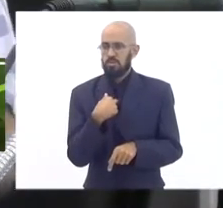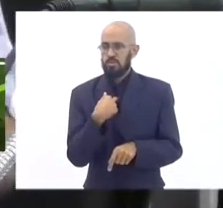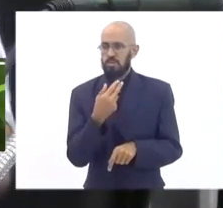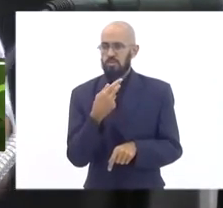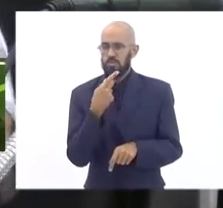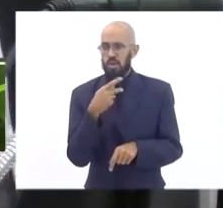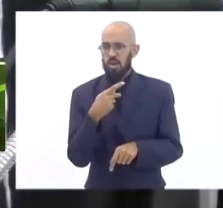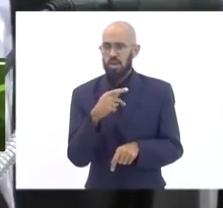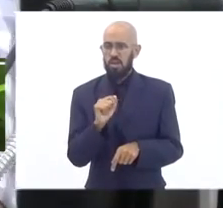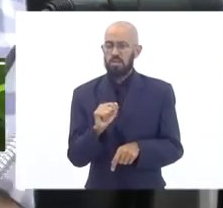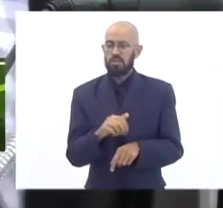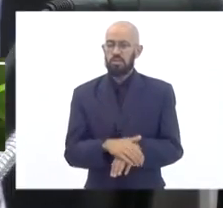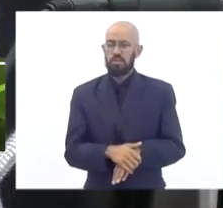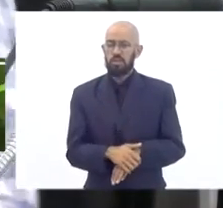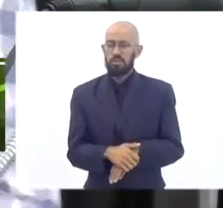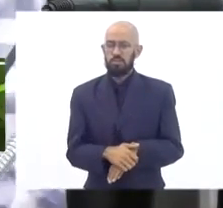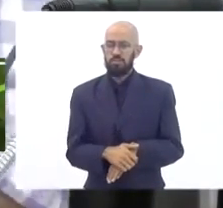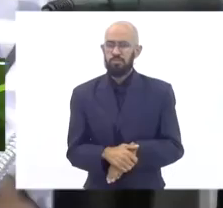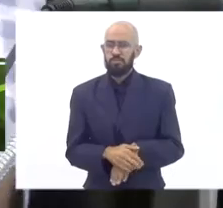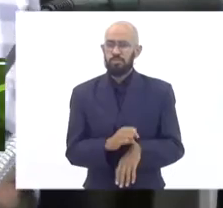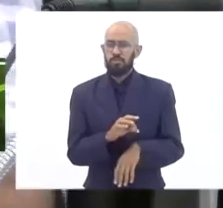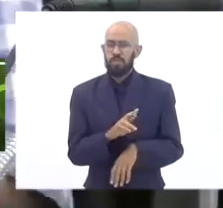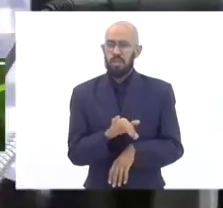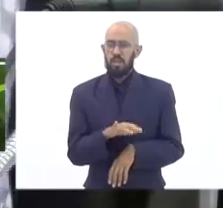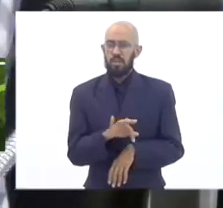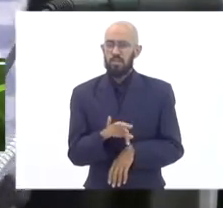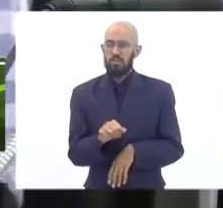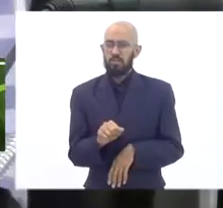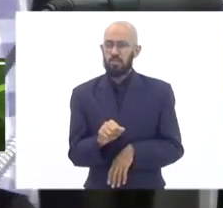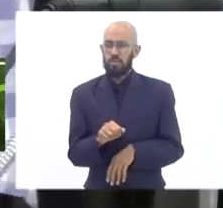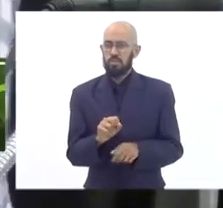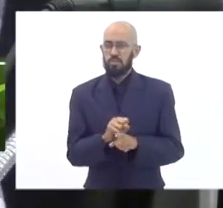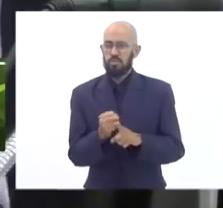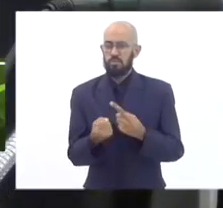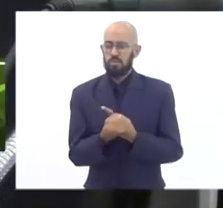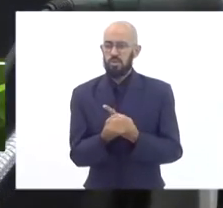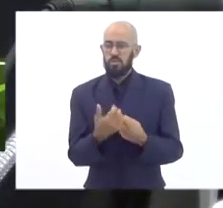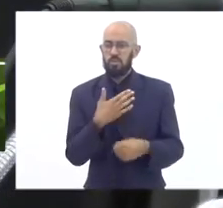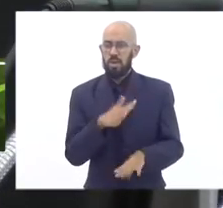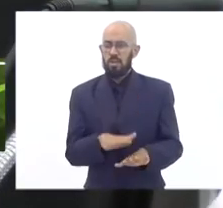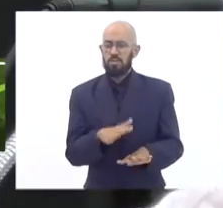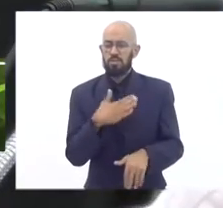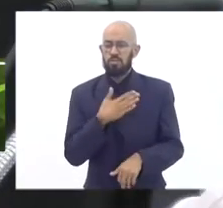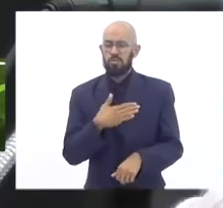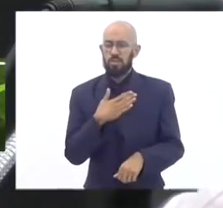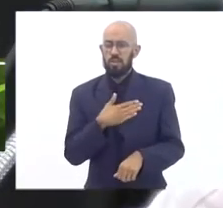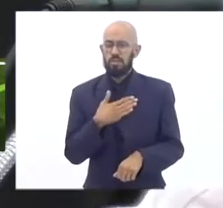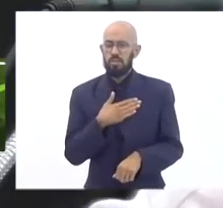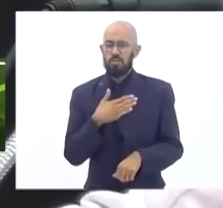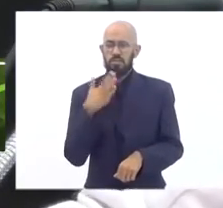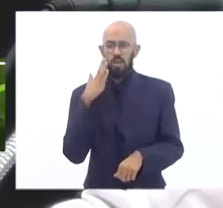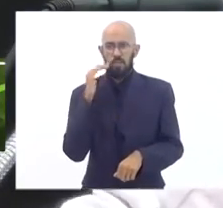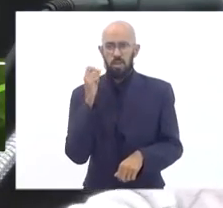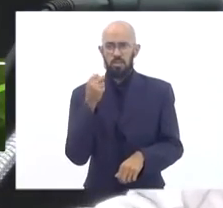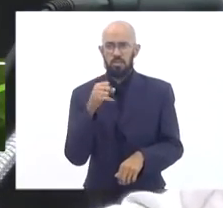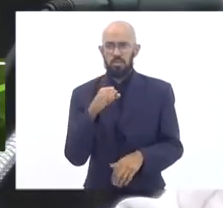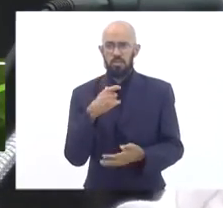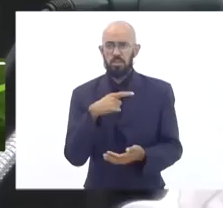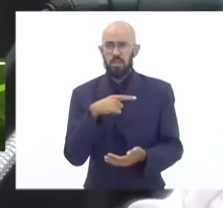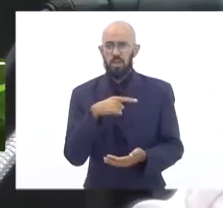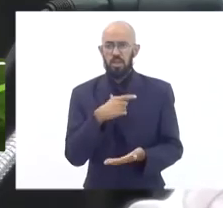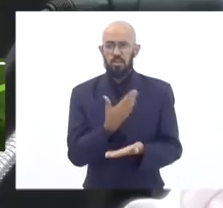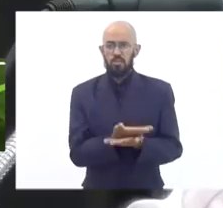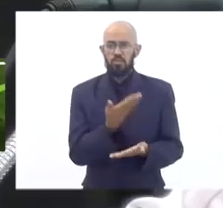falando tarifa social, isso, aquilo. Por exemplo, eu gostaria de saber, tem algum estudo